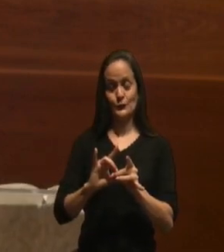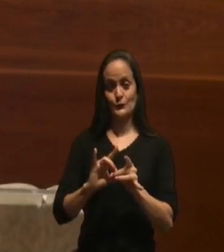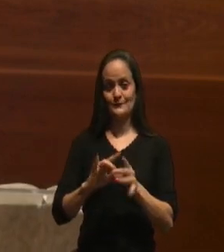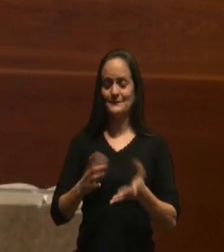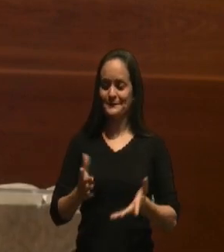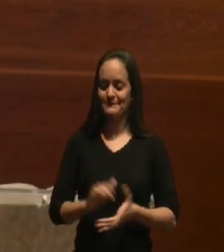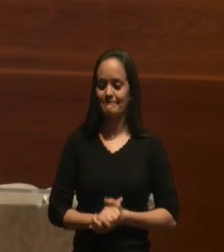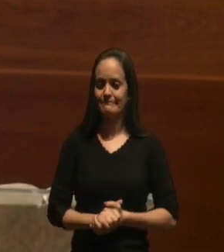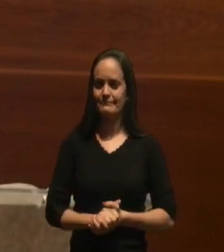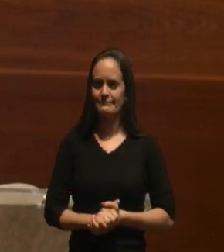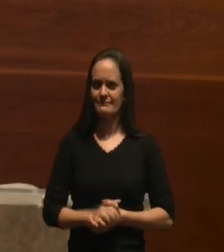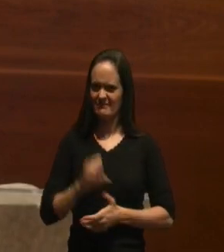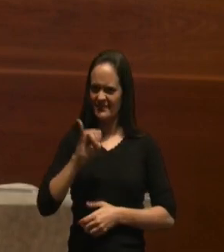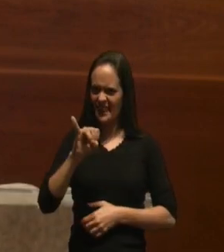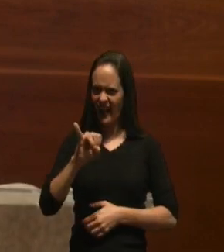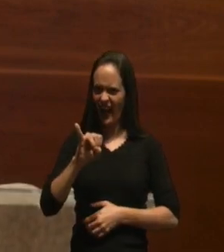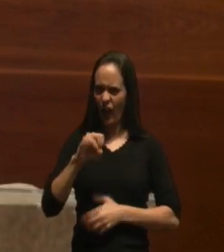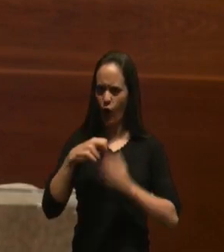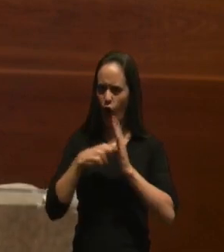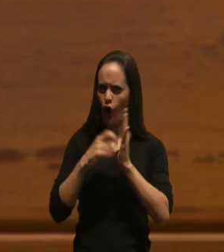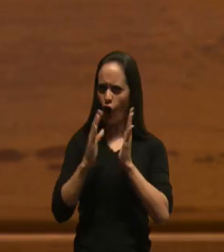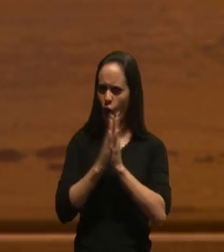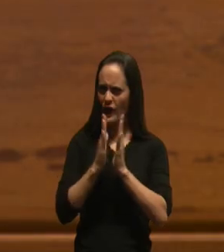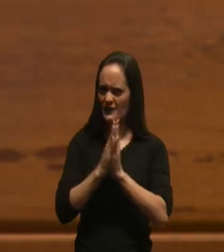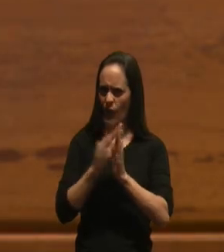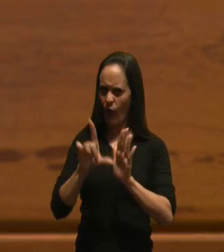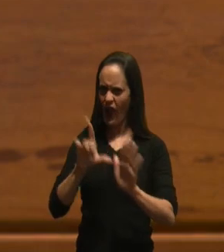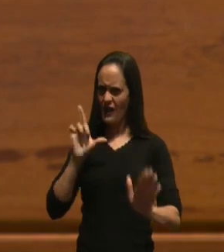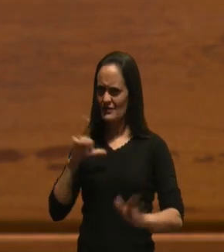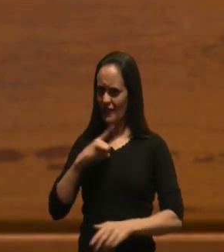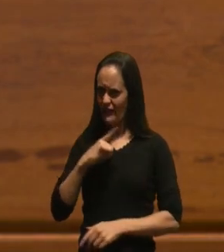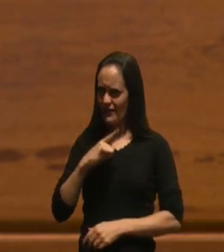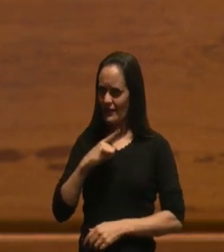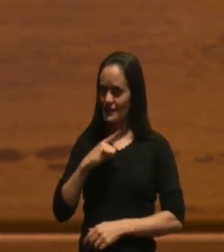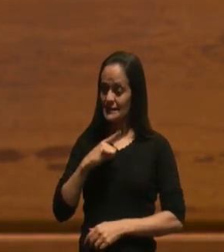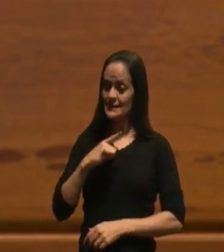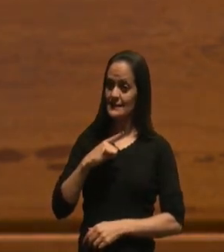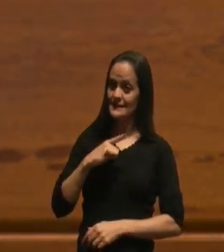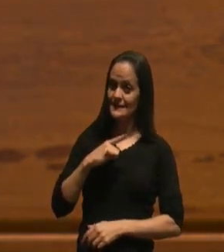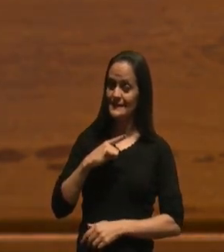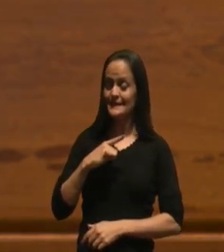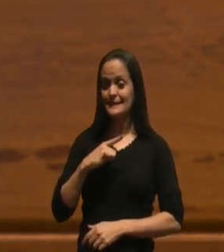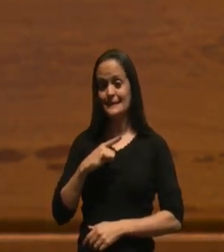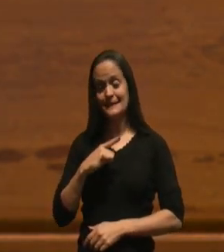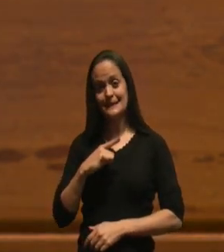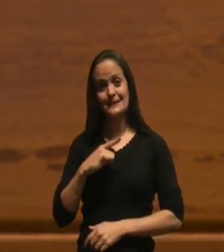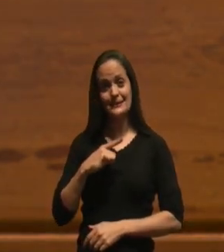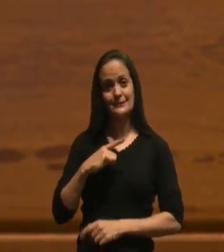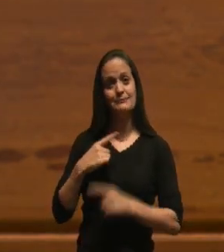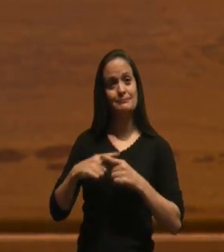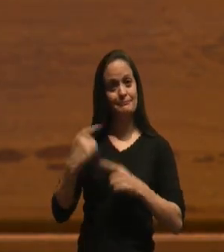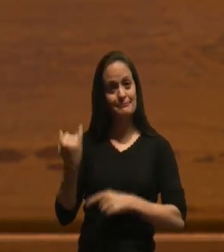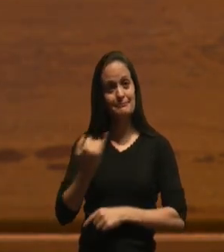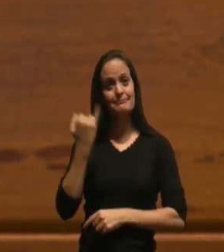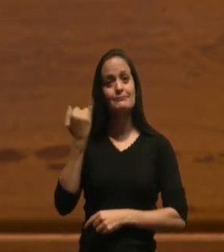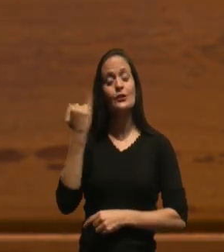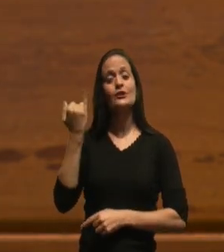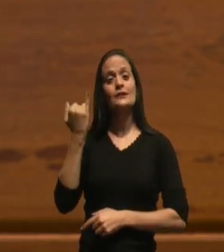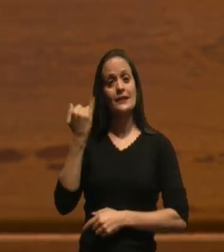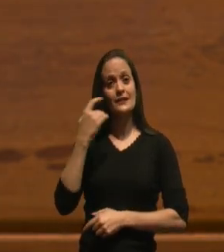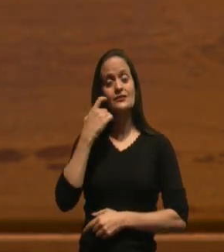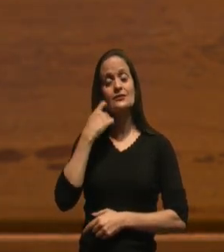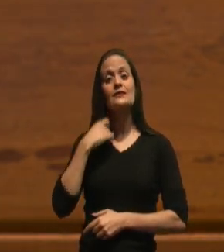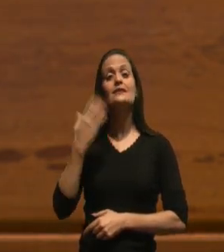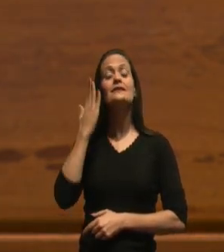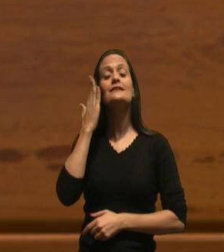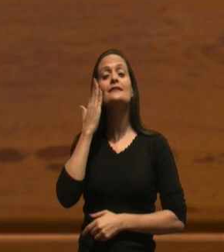oração para isto? Para perguntar ao Senhor, Josafá, sendo temente a Deus: Senhor, é este um bom caminho? Fico pensando que